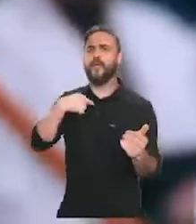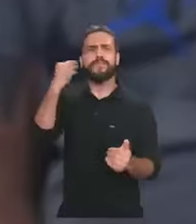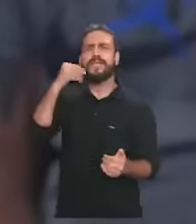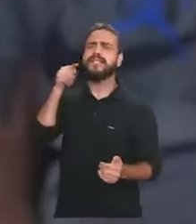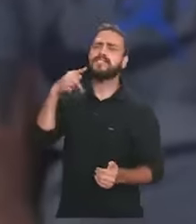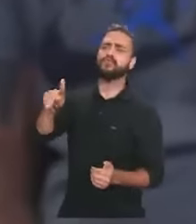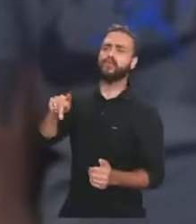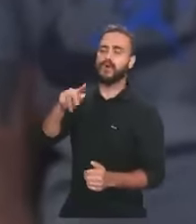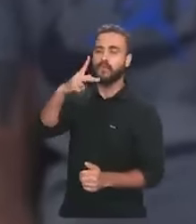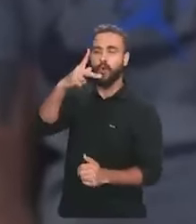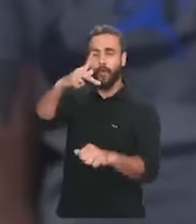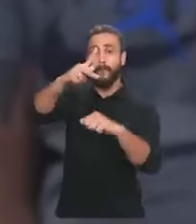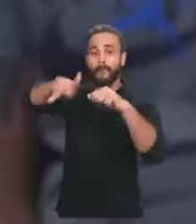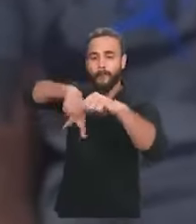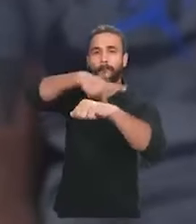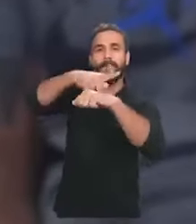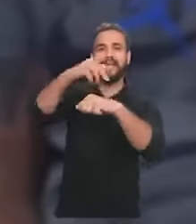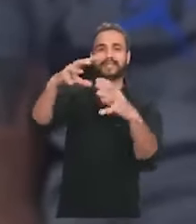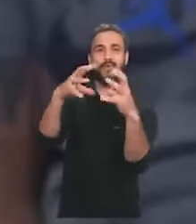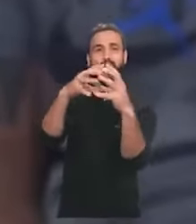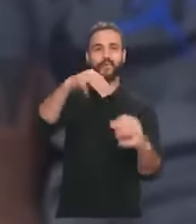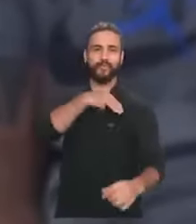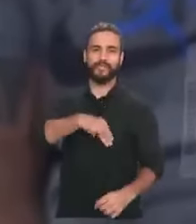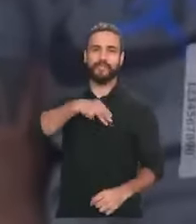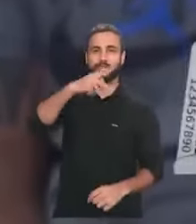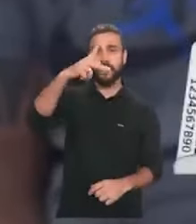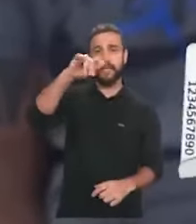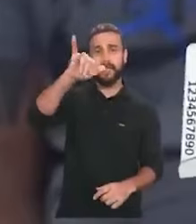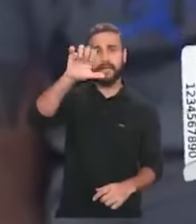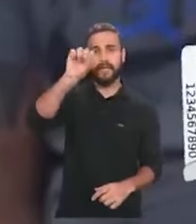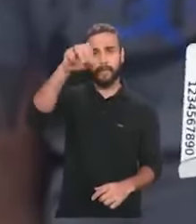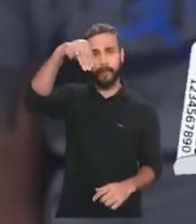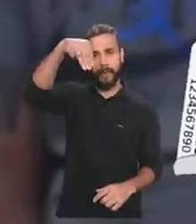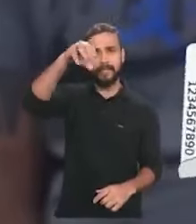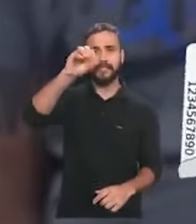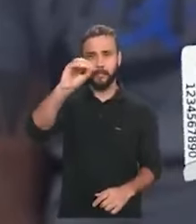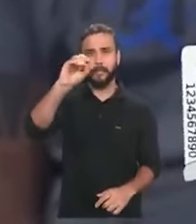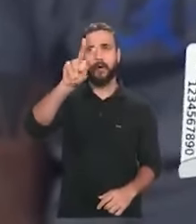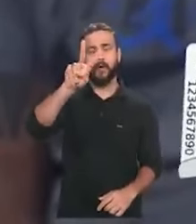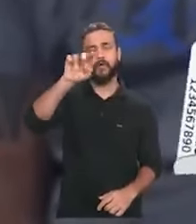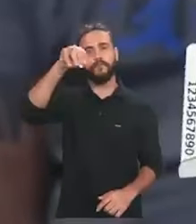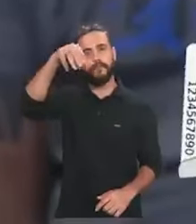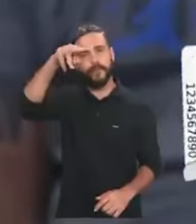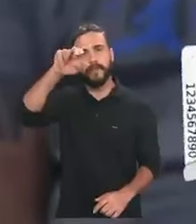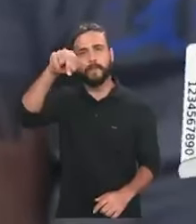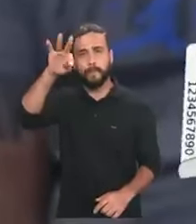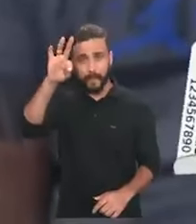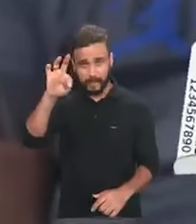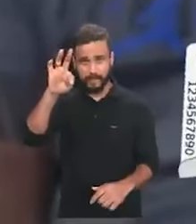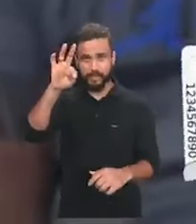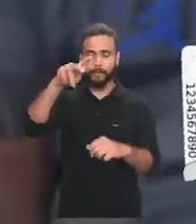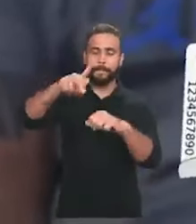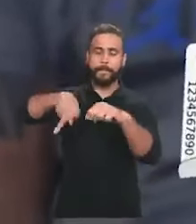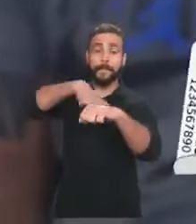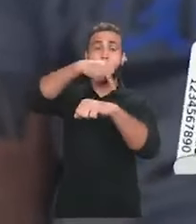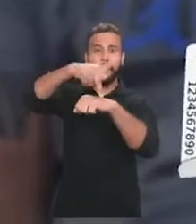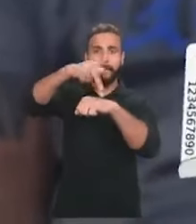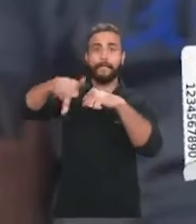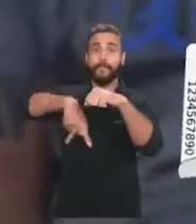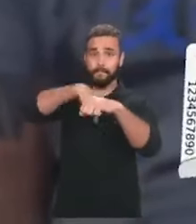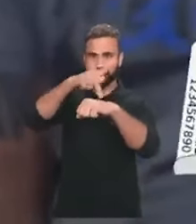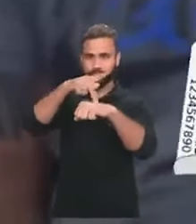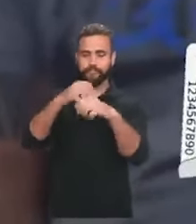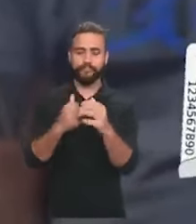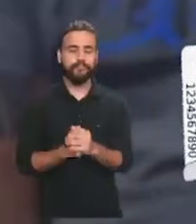lá? Boa noite a todos. Então, sim, o PACE, como organização, a gente atua em vários países da Europa, faz